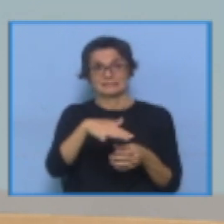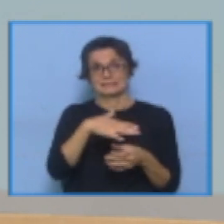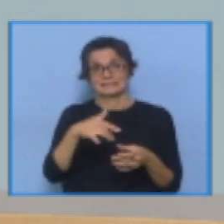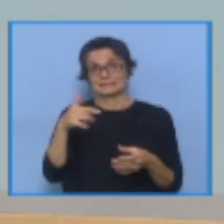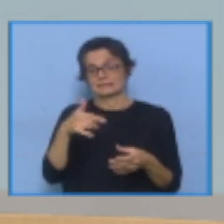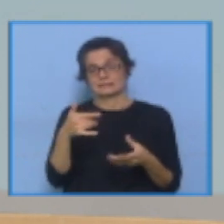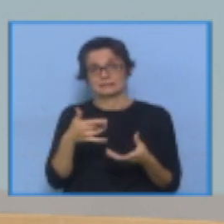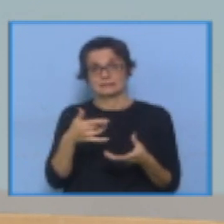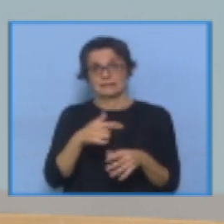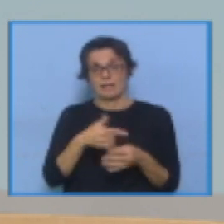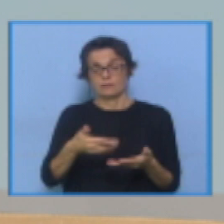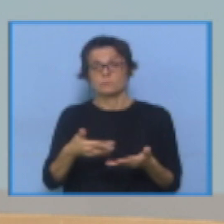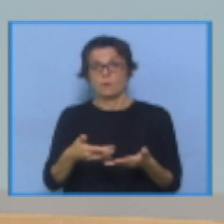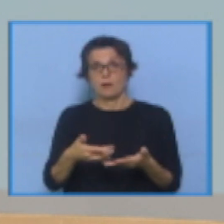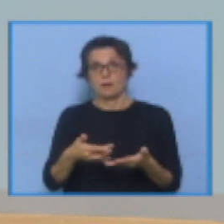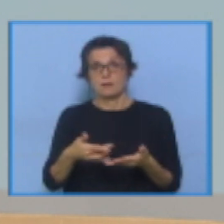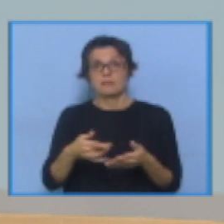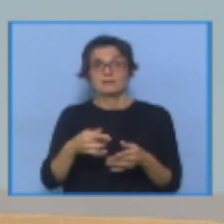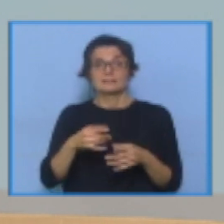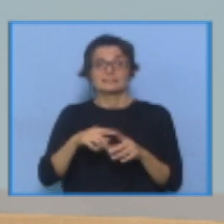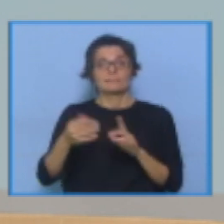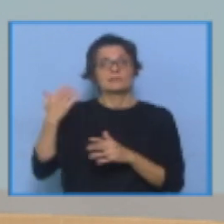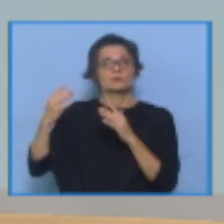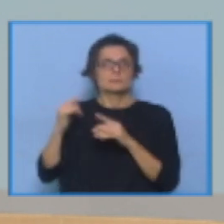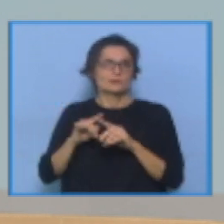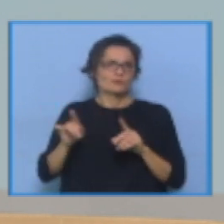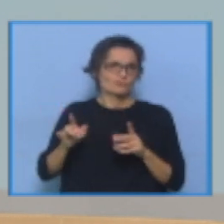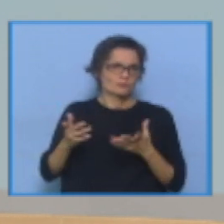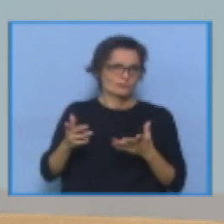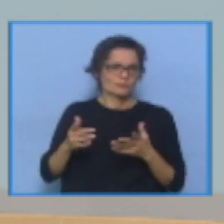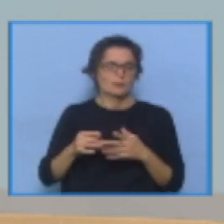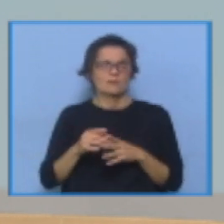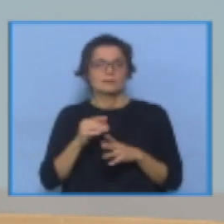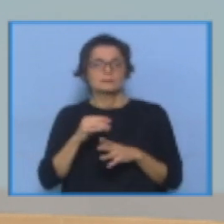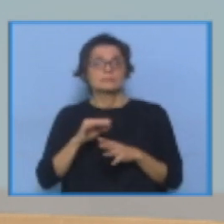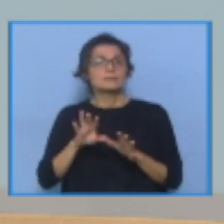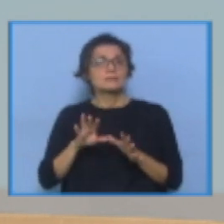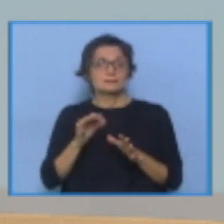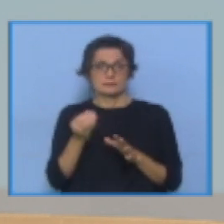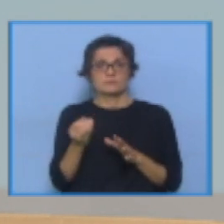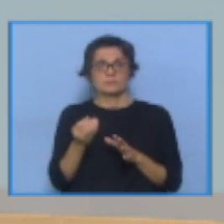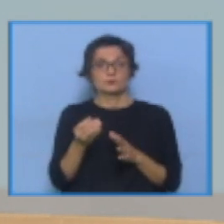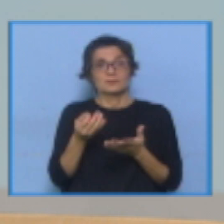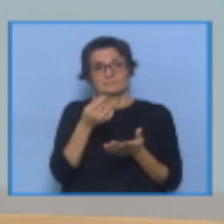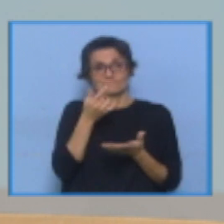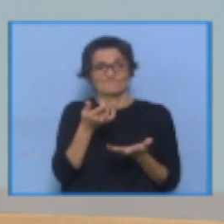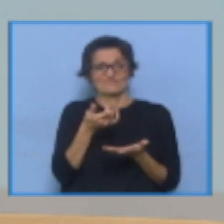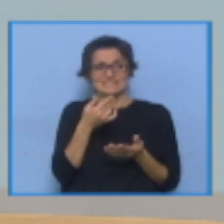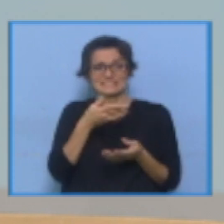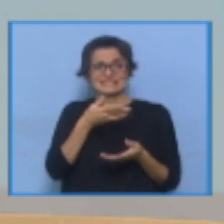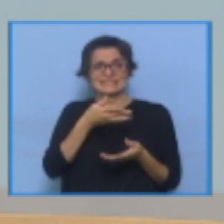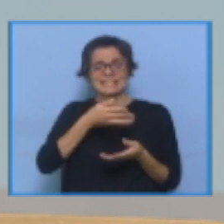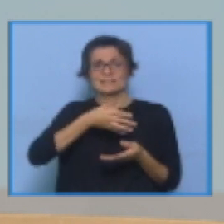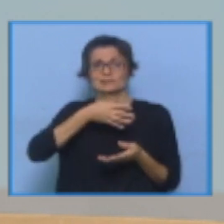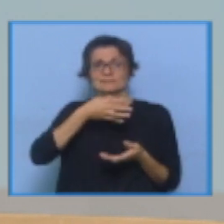salmista, de onde é extraída esta frase, e que é dramática. Enfim, a descrição que o